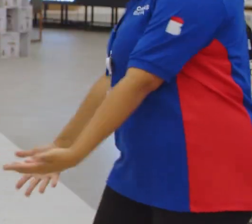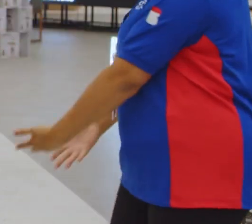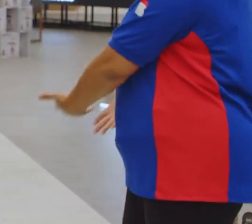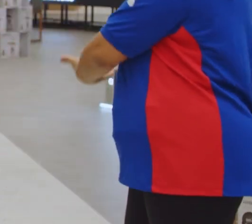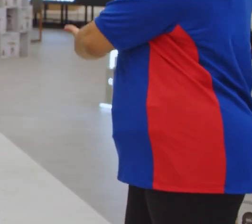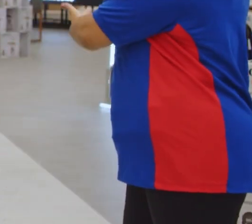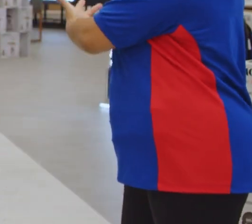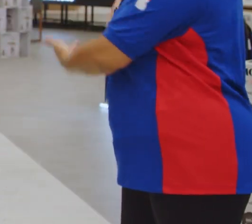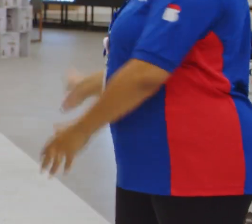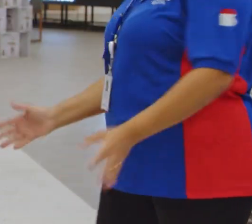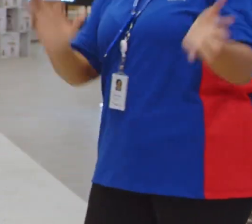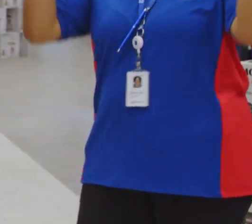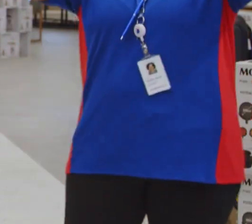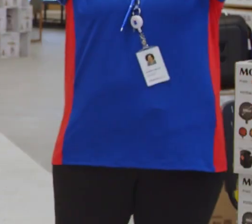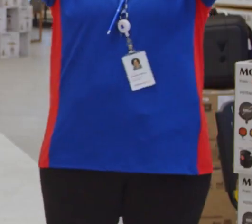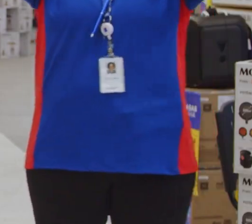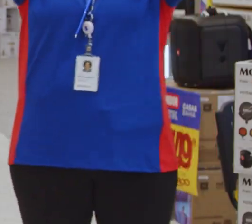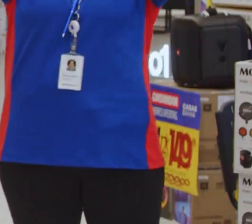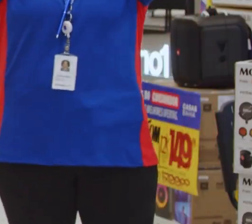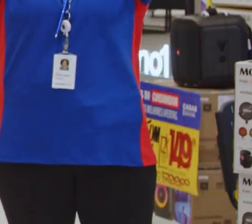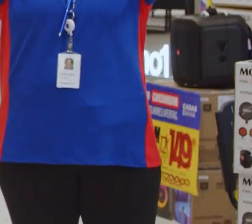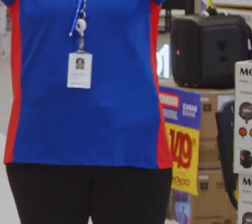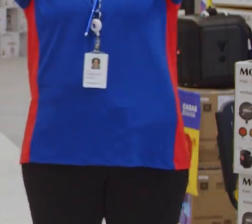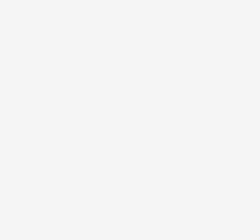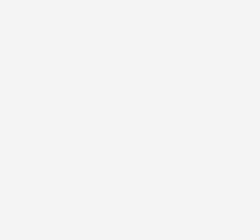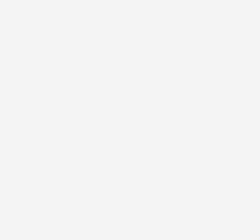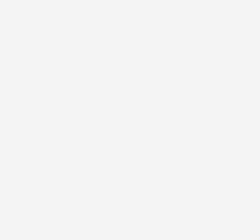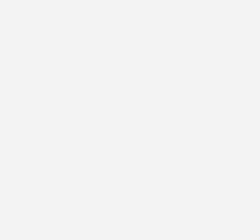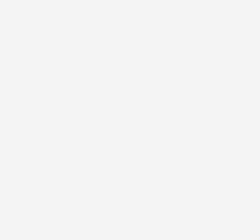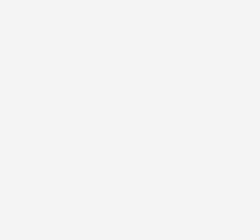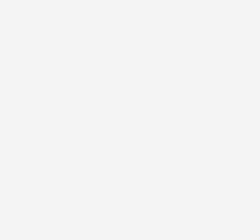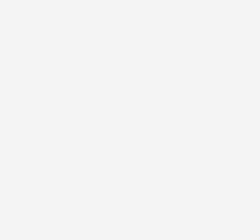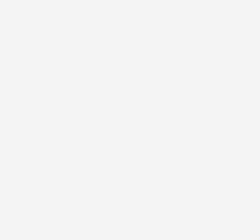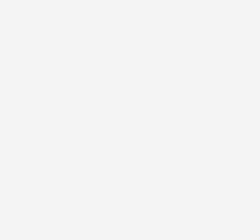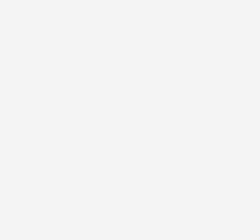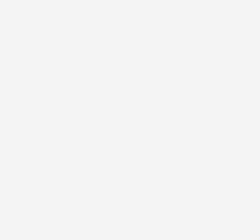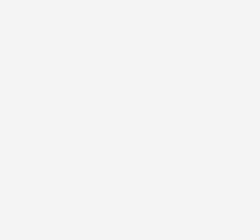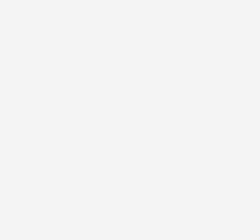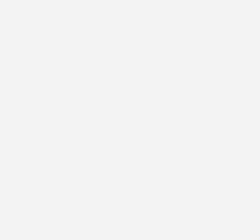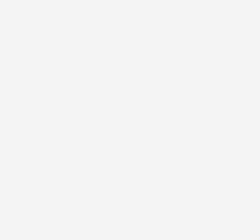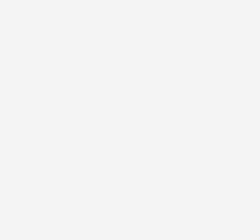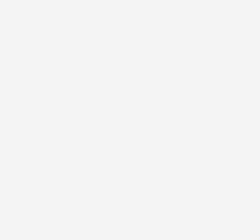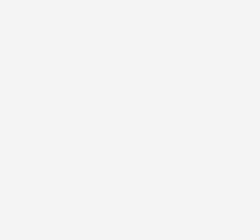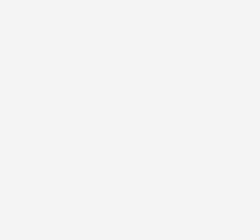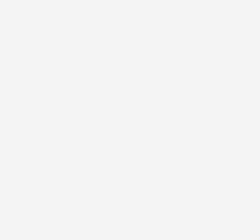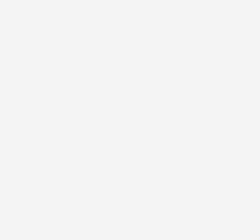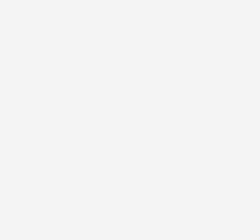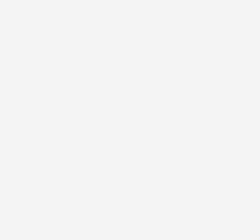HandTalk.